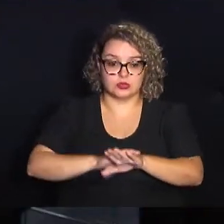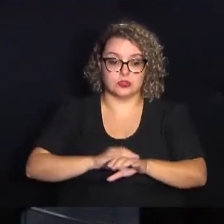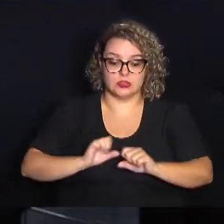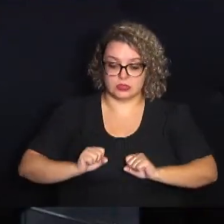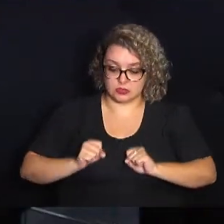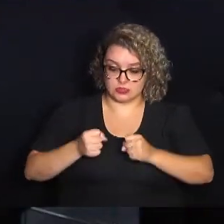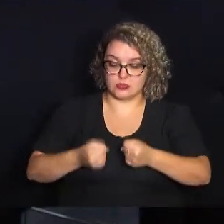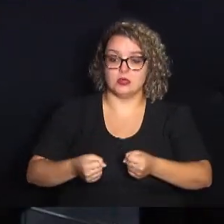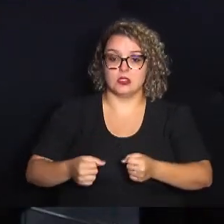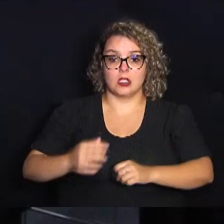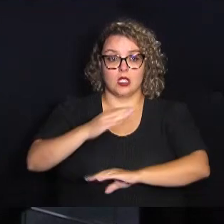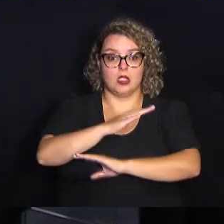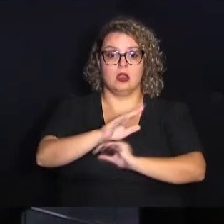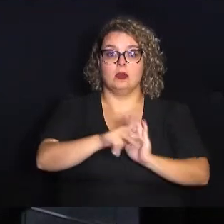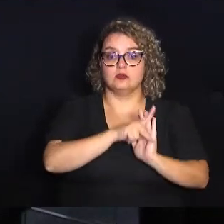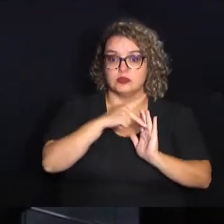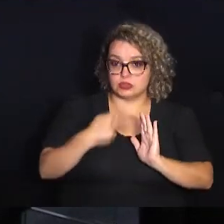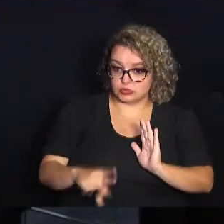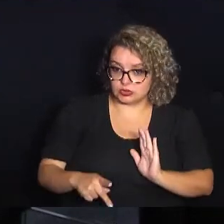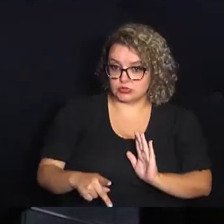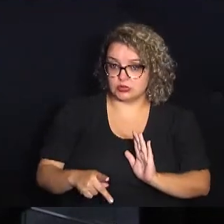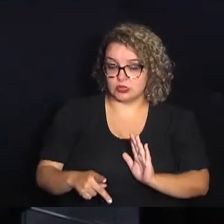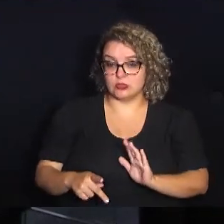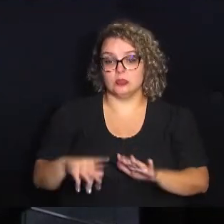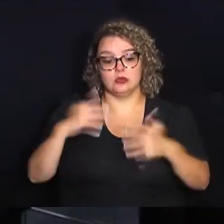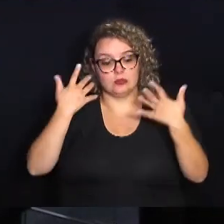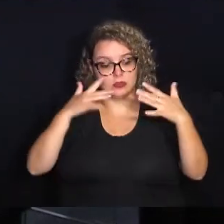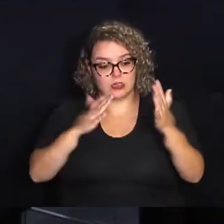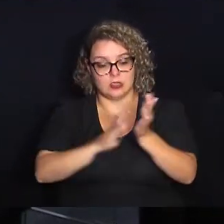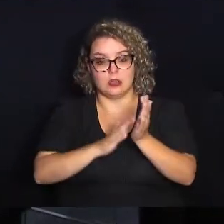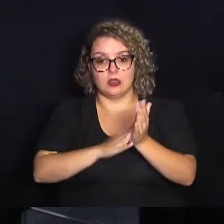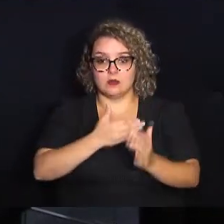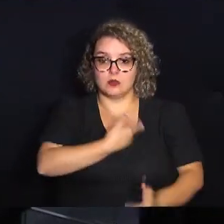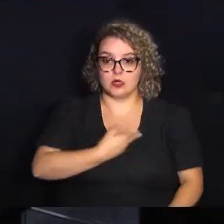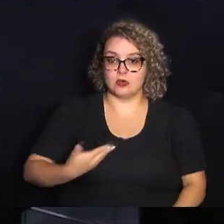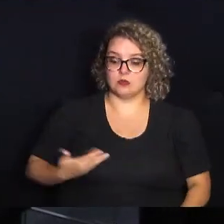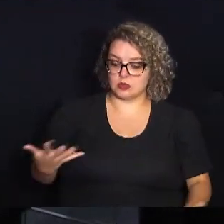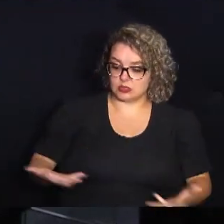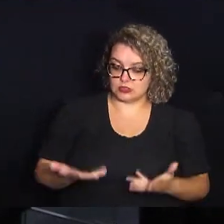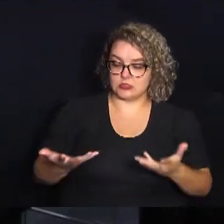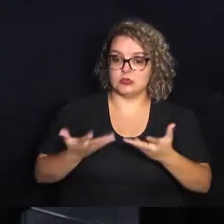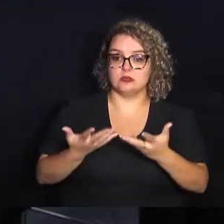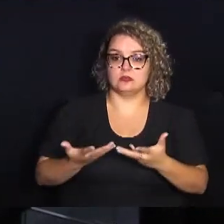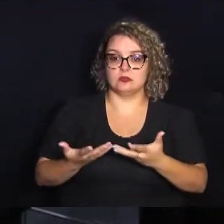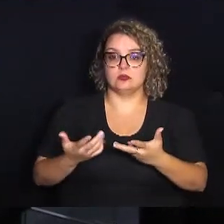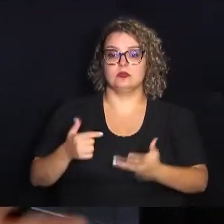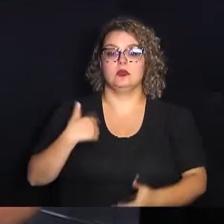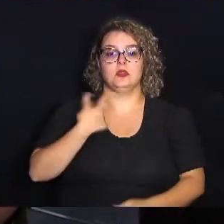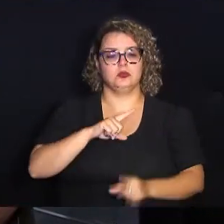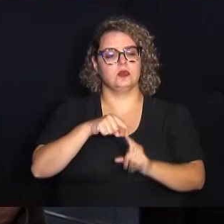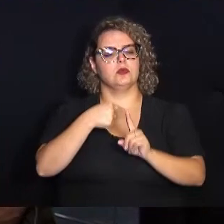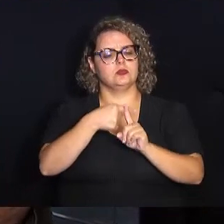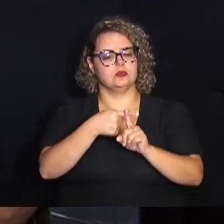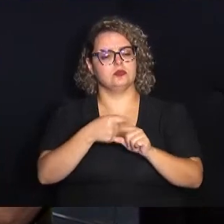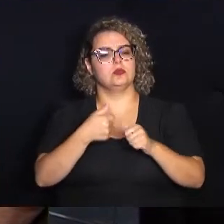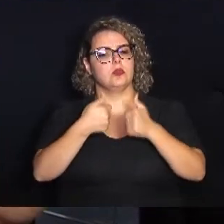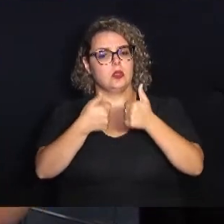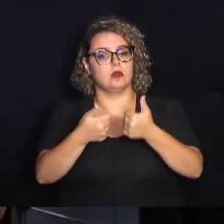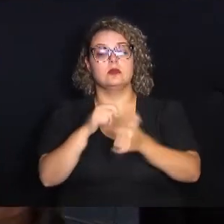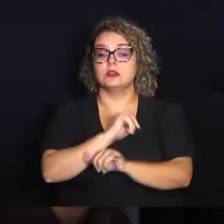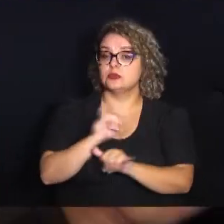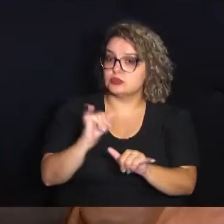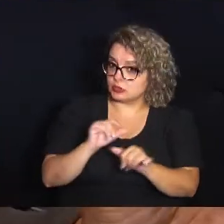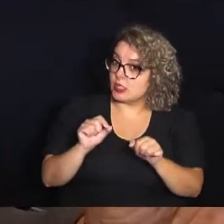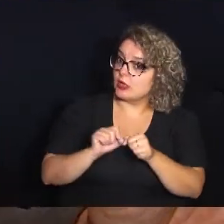ações desse esforço que a câmara faz parte eh parabenizar o governo pela iniciativa e ficamos otimistas